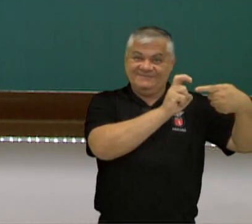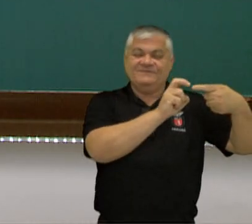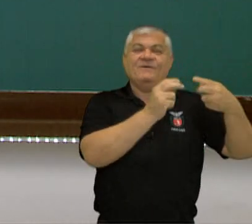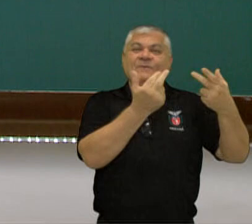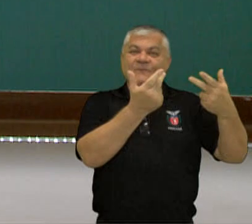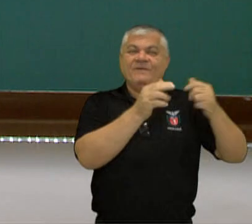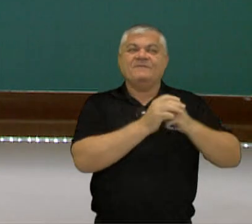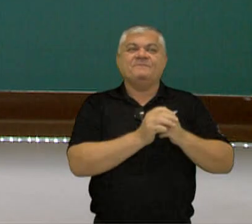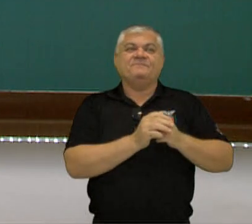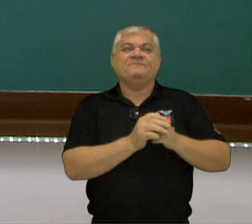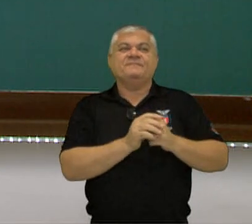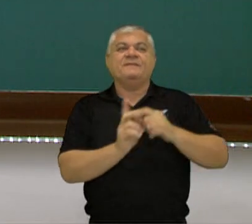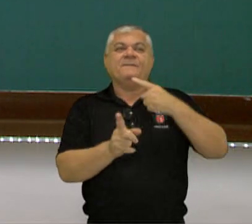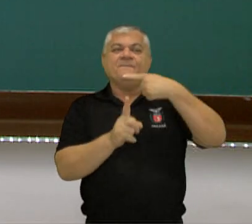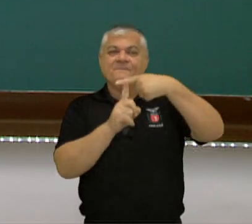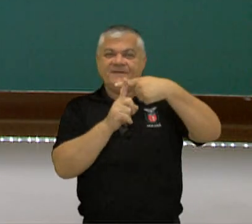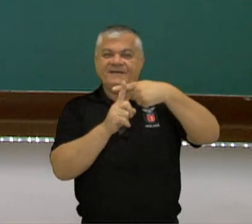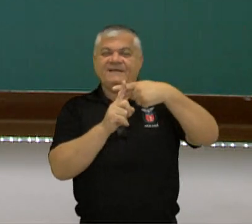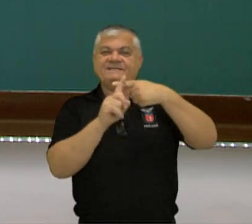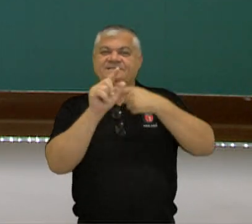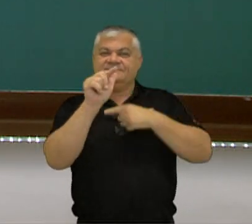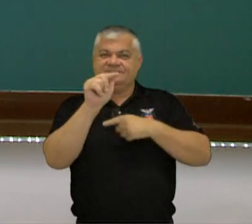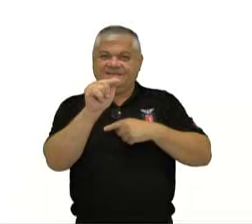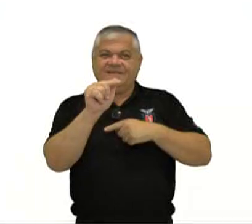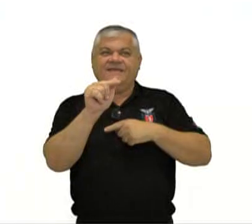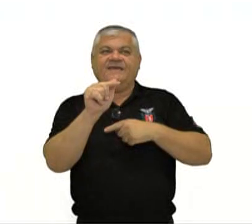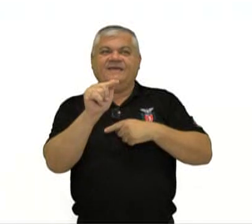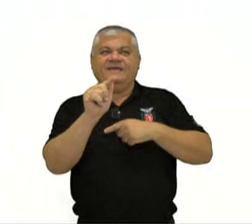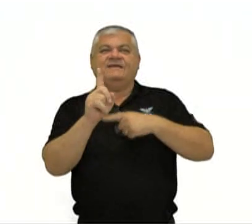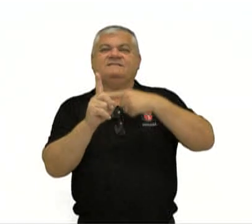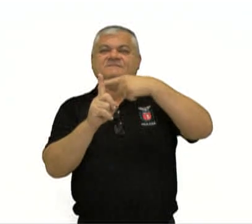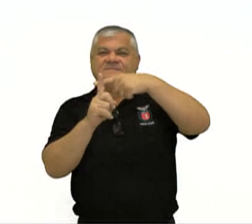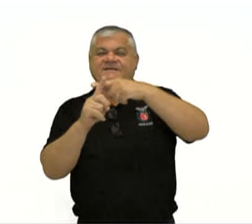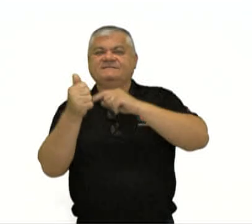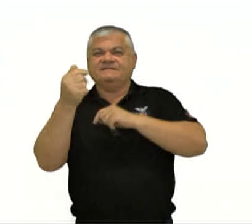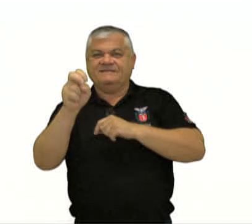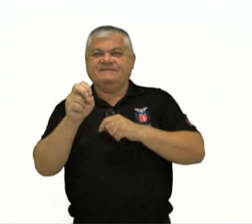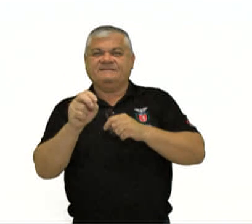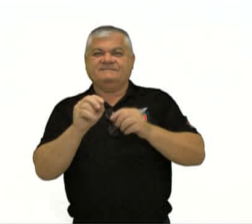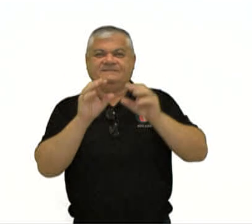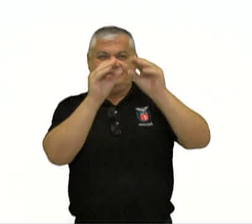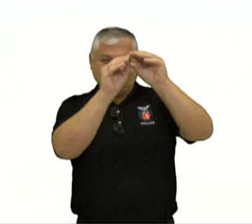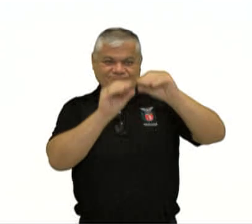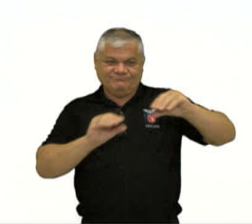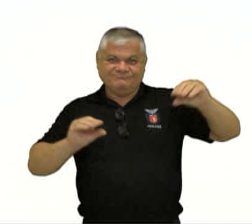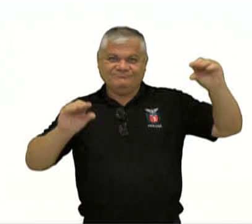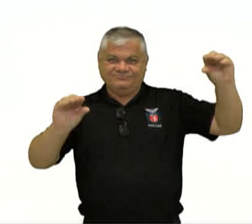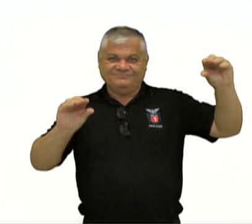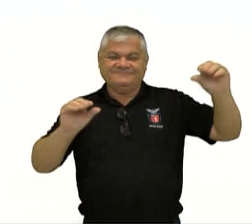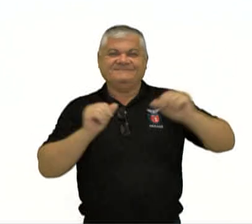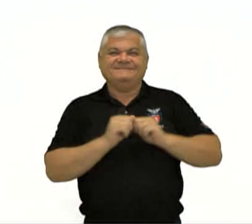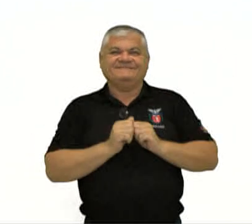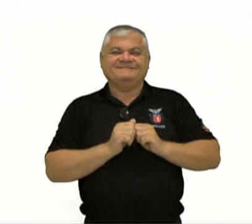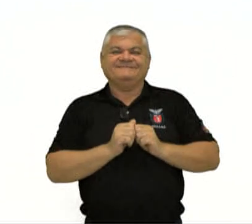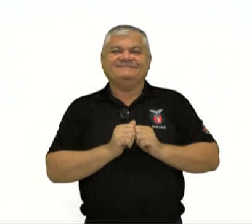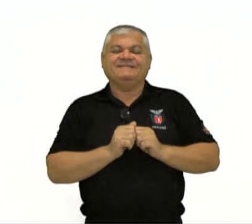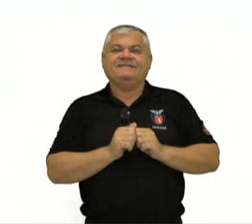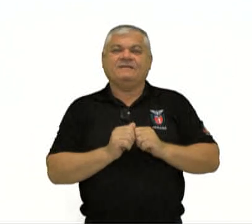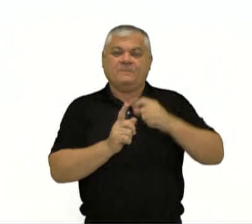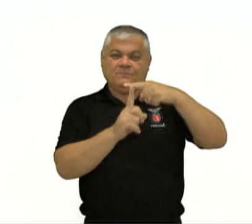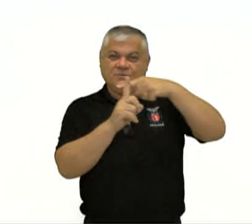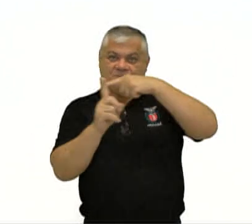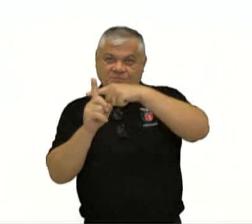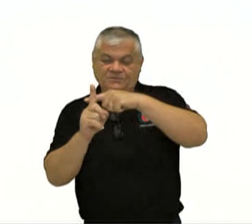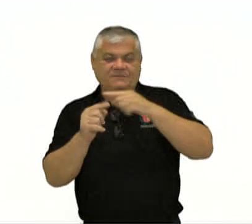igual. Trocar aqui o... Na verdade, não trocou a ordem, só jogou os dois aqui para o final da conta, né? Para ficar dois números juntos com sinal